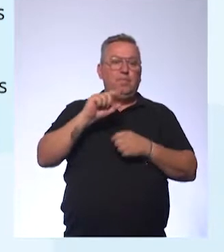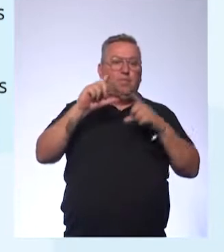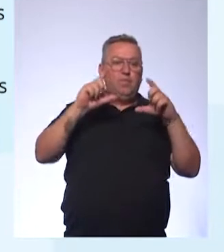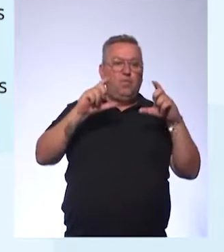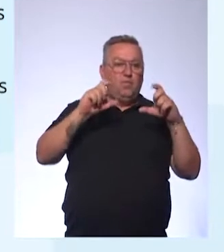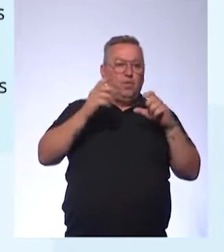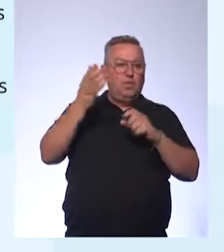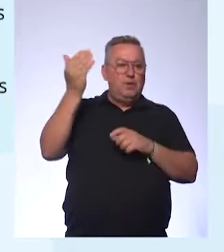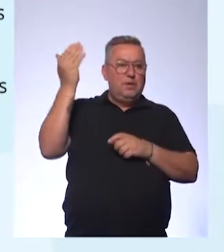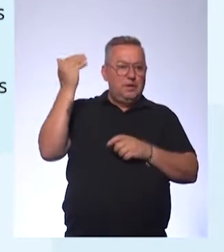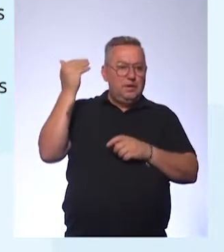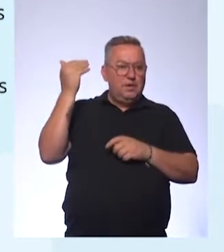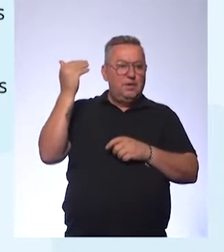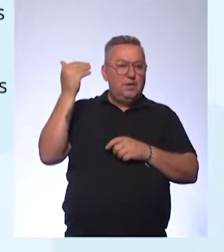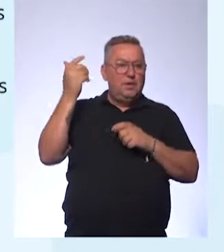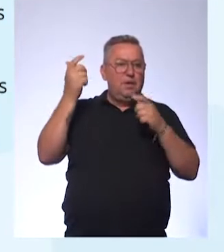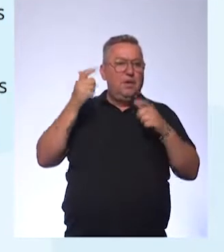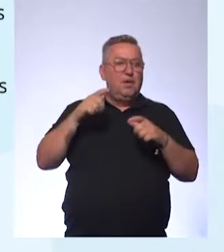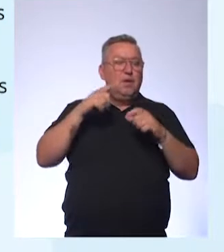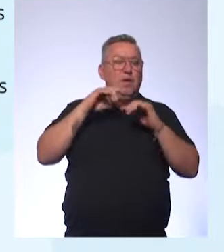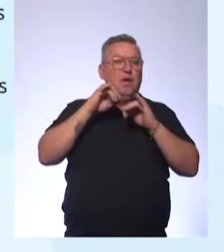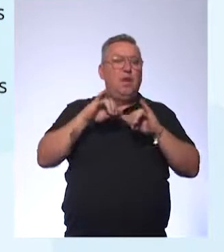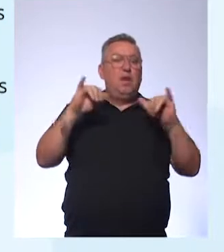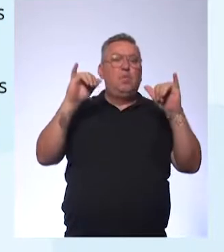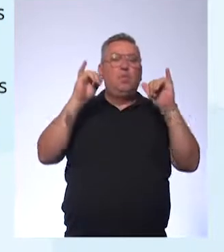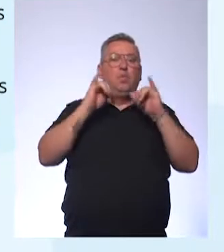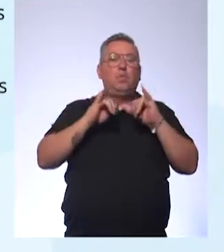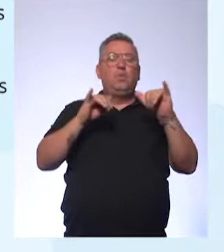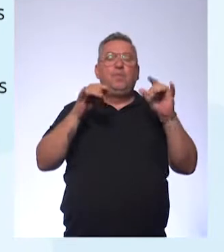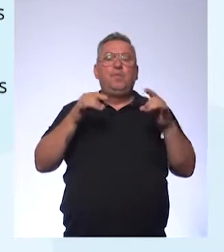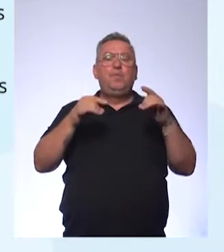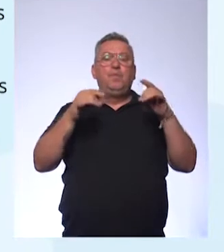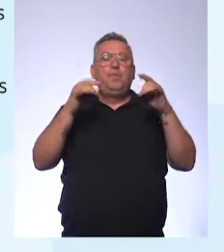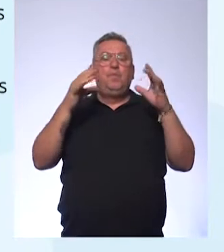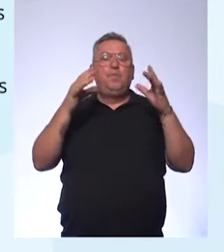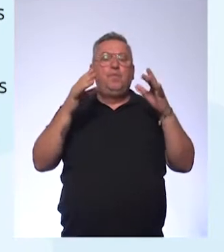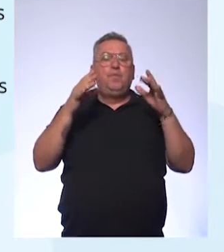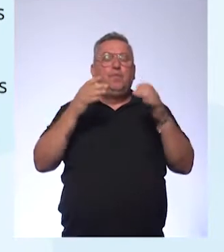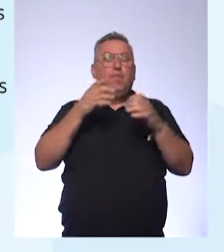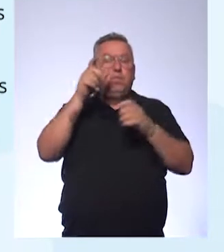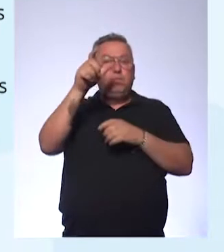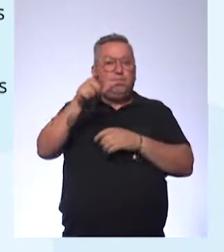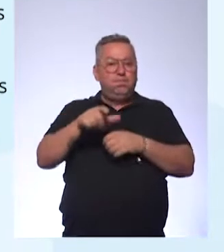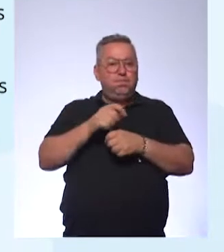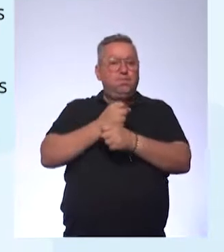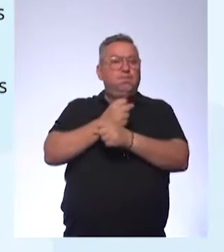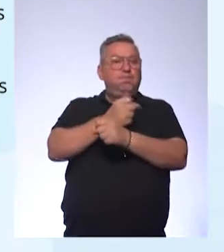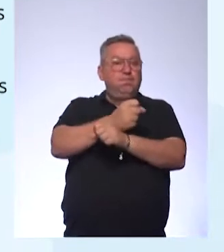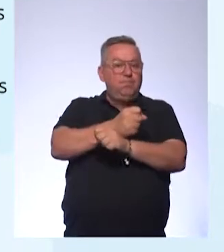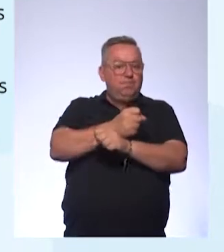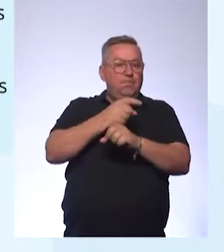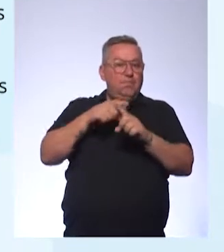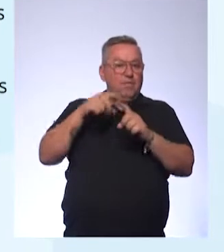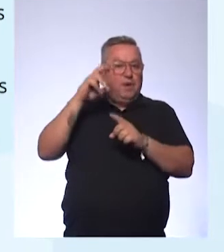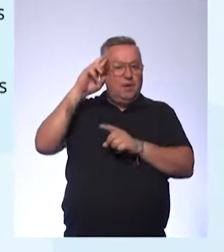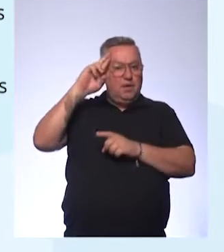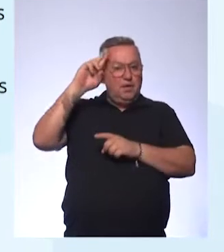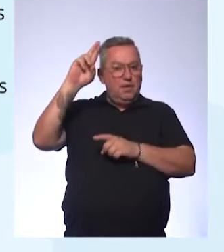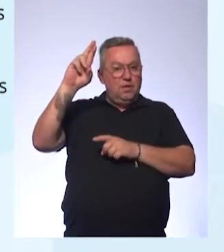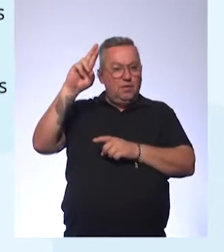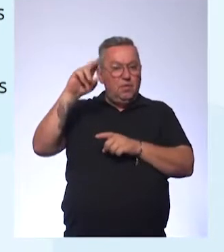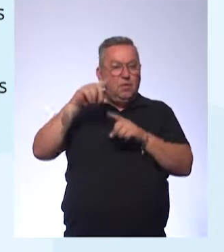um jornal da época, onde se anuncia aí a venda, né, dessas pessoas para os senhores, para